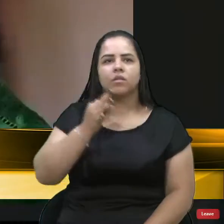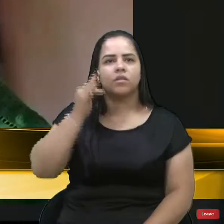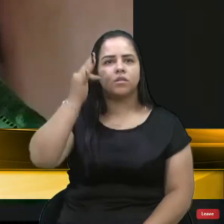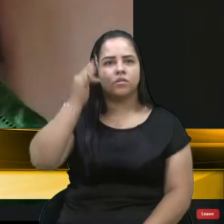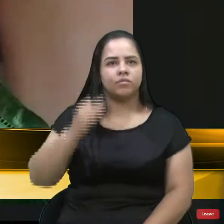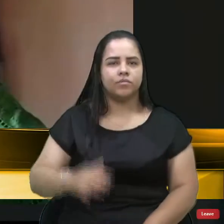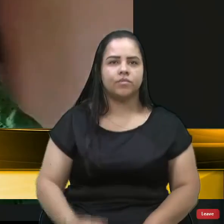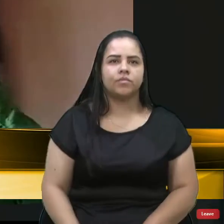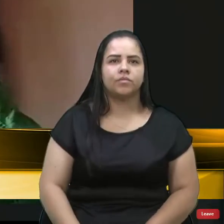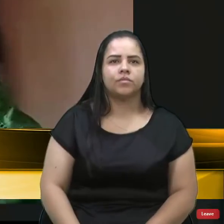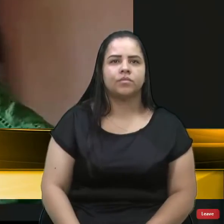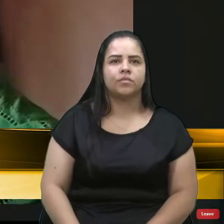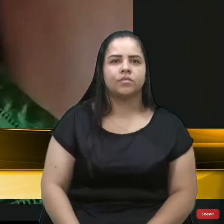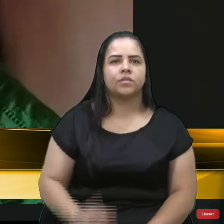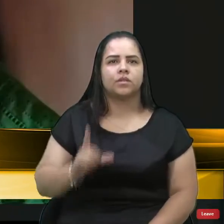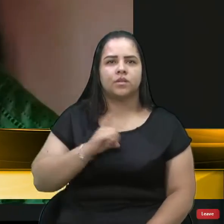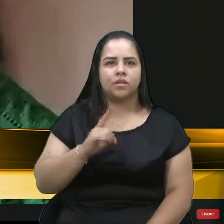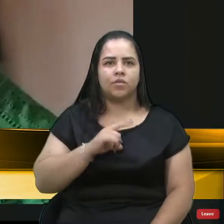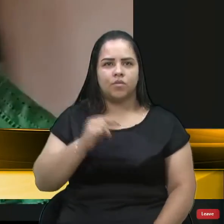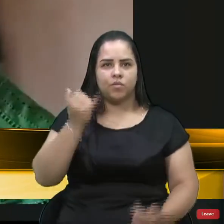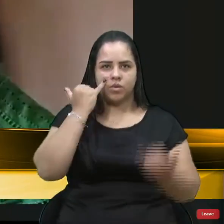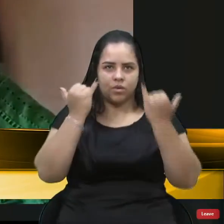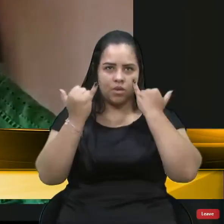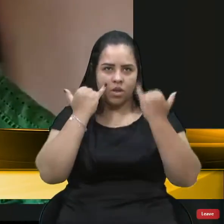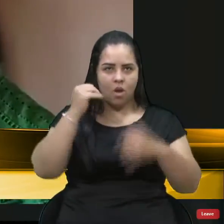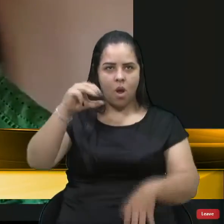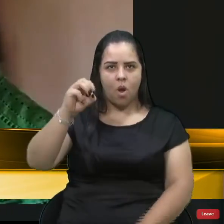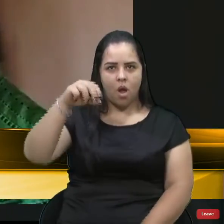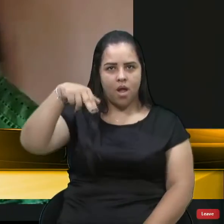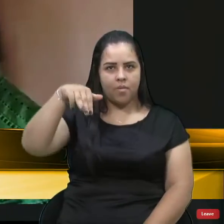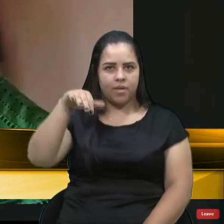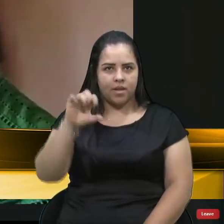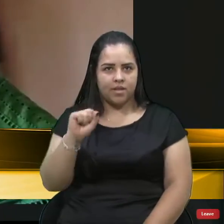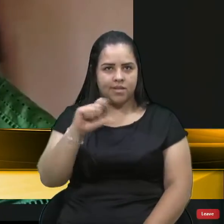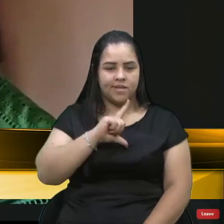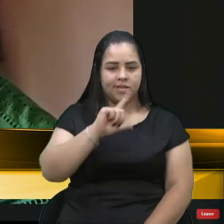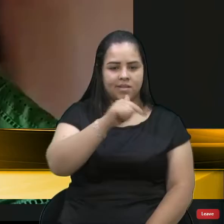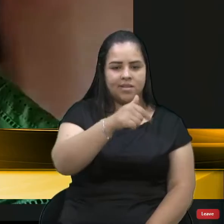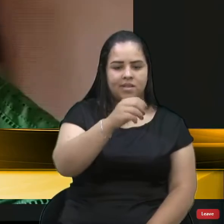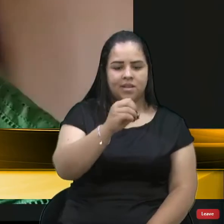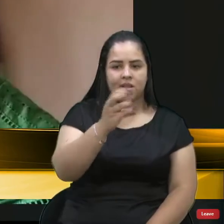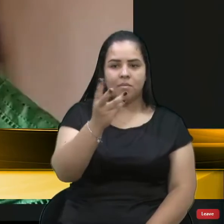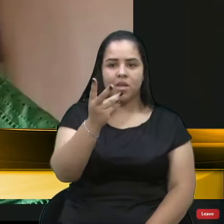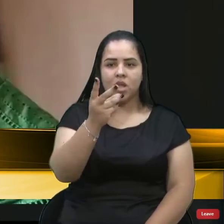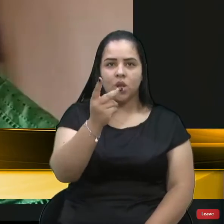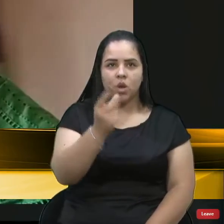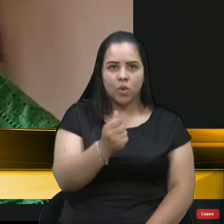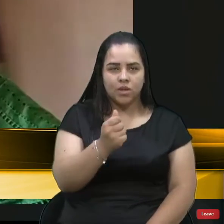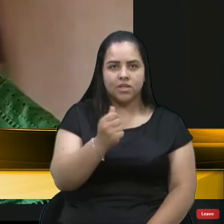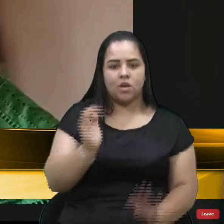Segundo os dados da OMS, estima-se que há 70 milhões de autistas em todo o mundo, sendo 2 milhões